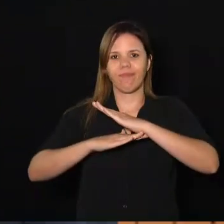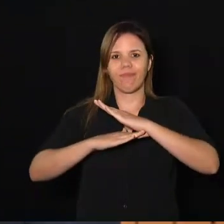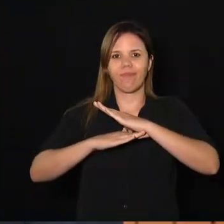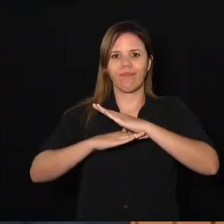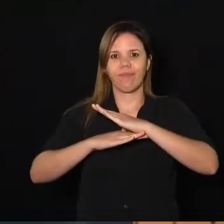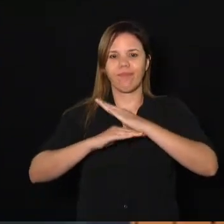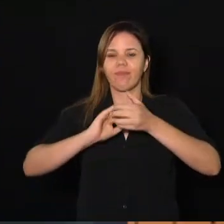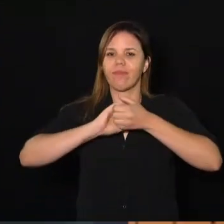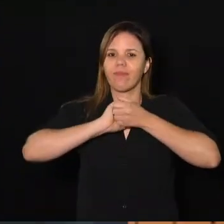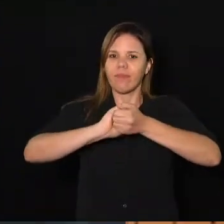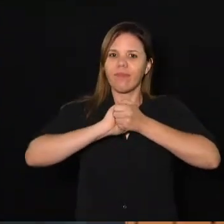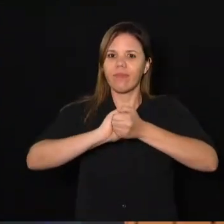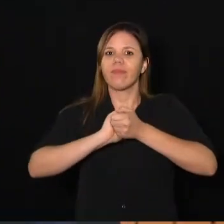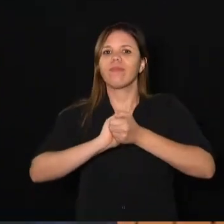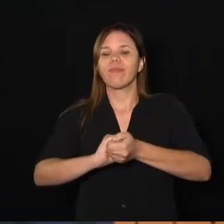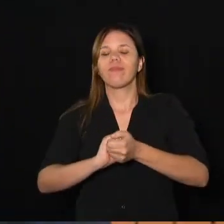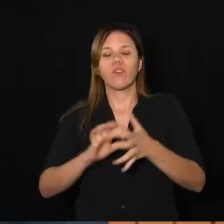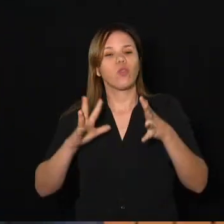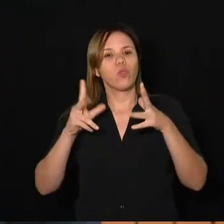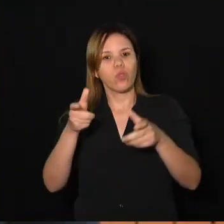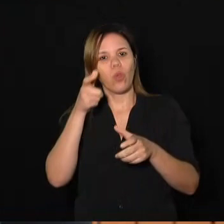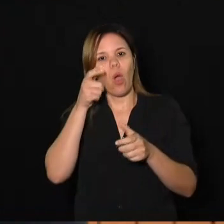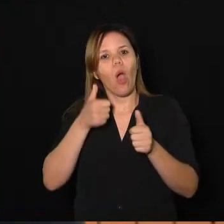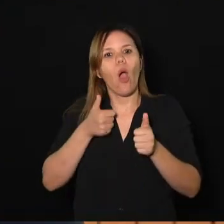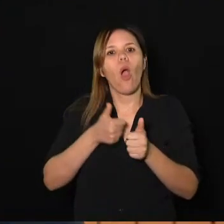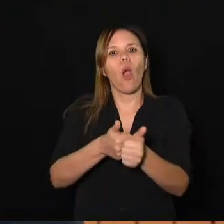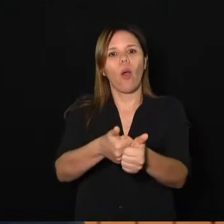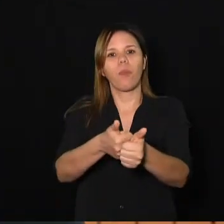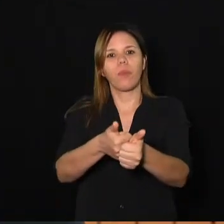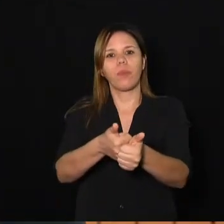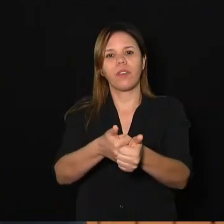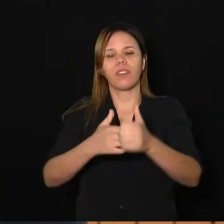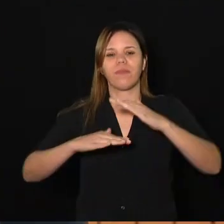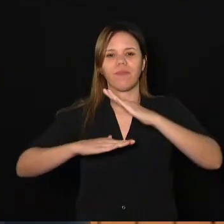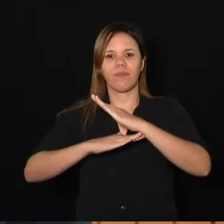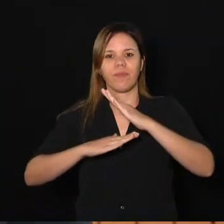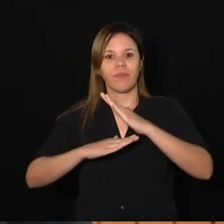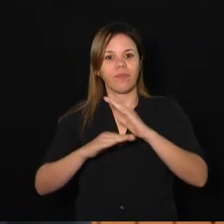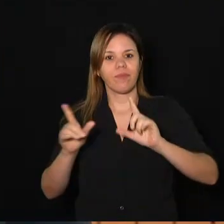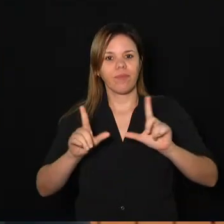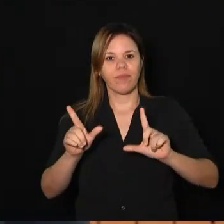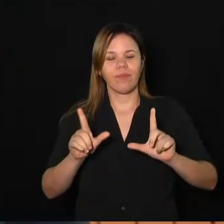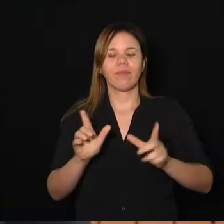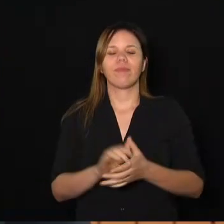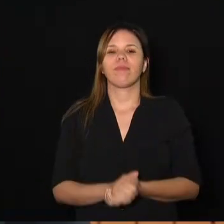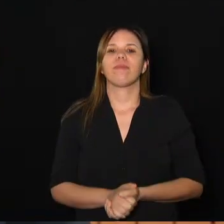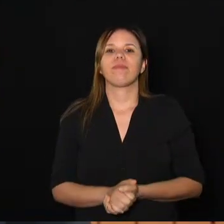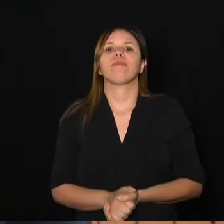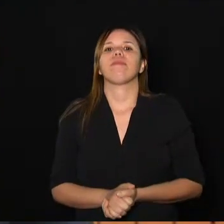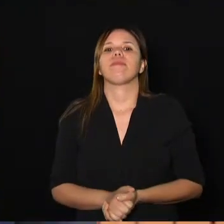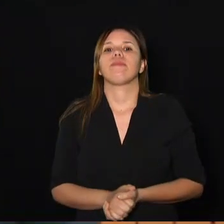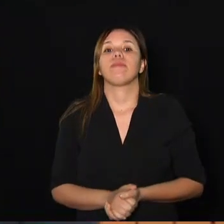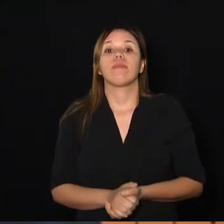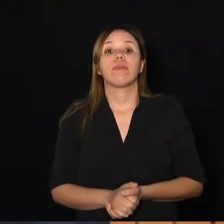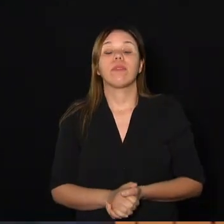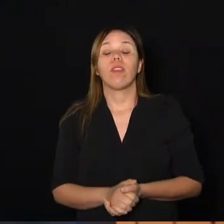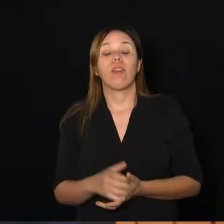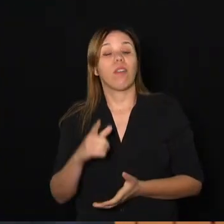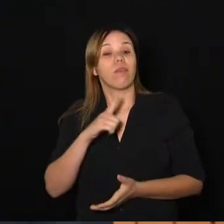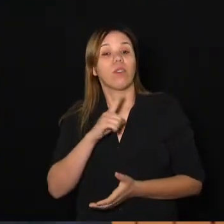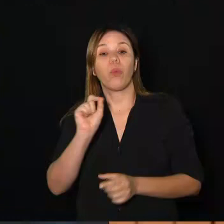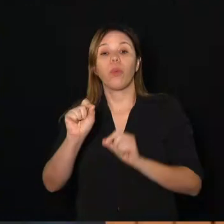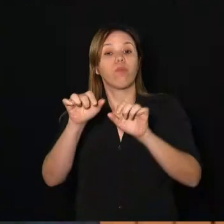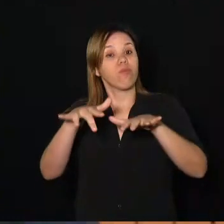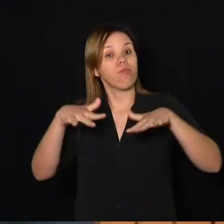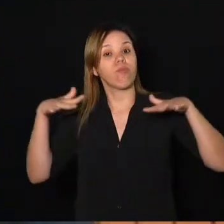cumprimento a todos que estão nos acompanhando pela TV Câmara nesse momento hoje nós estaremos fazendo audiência